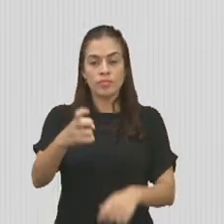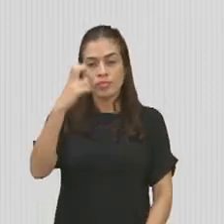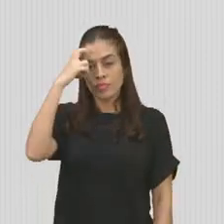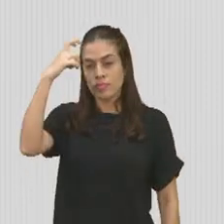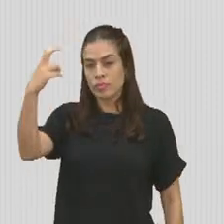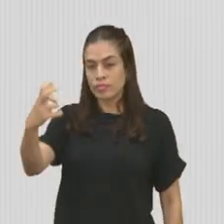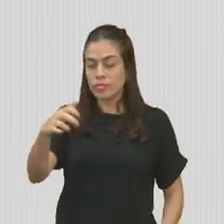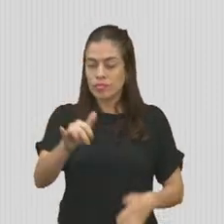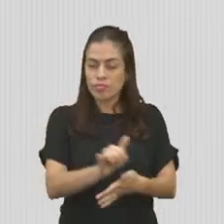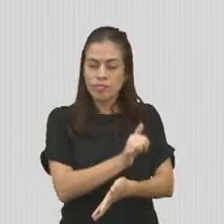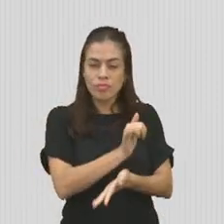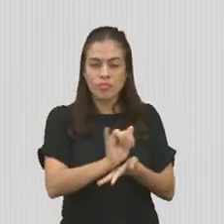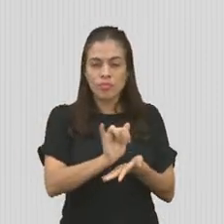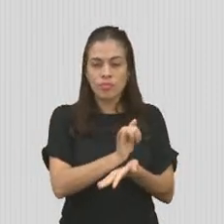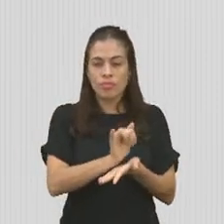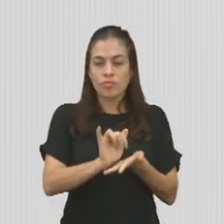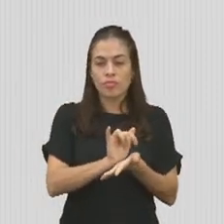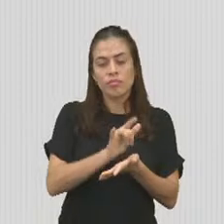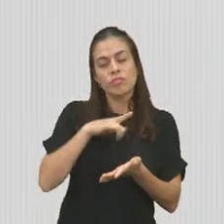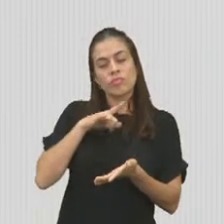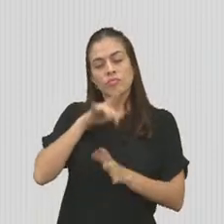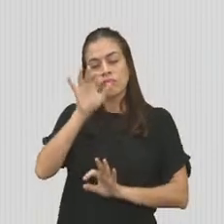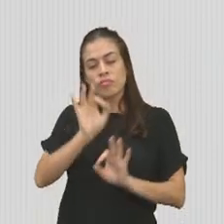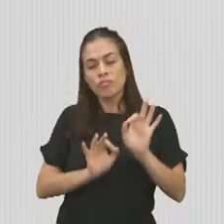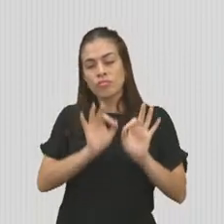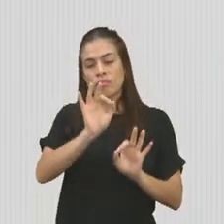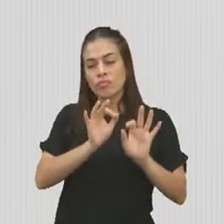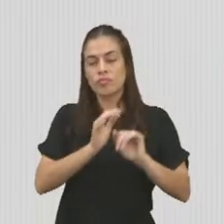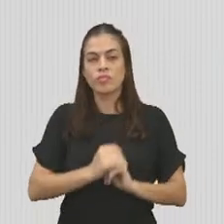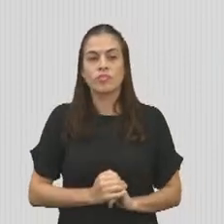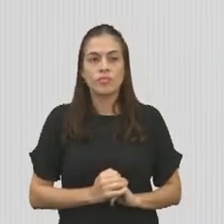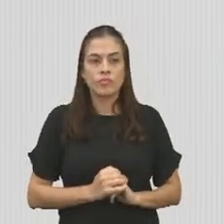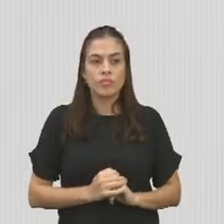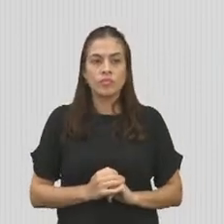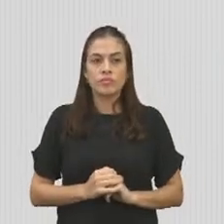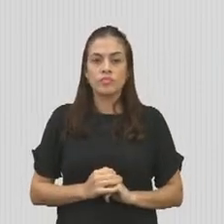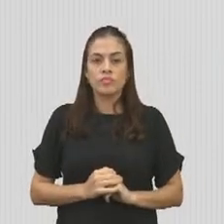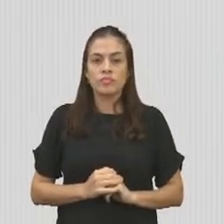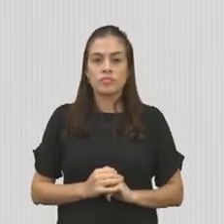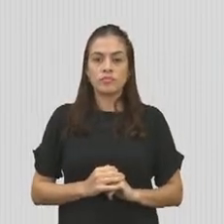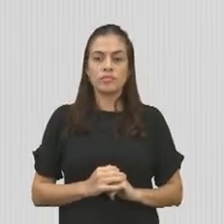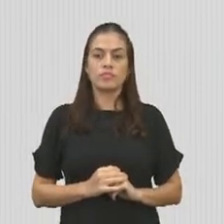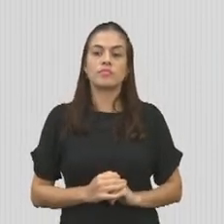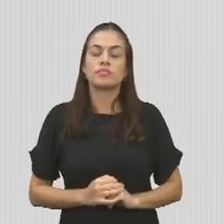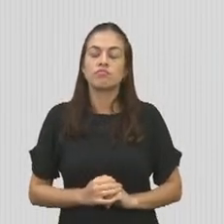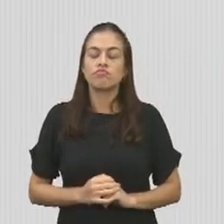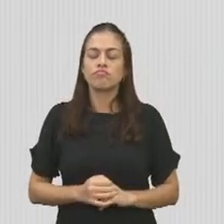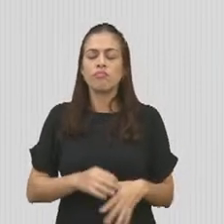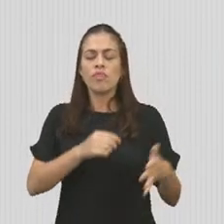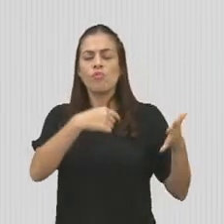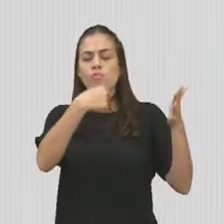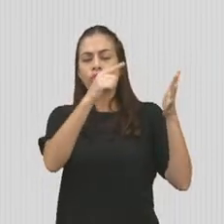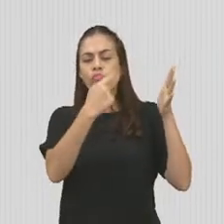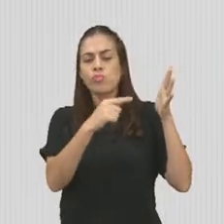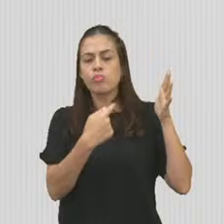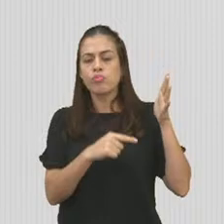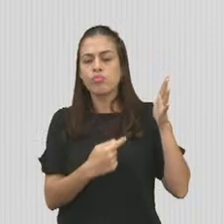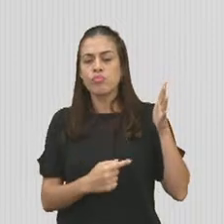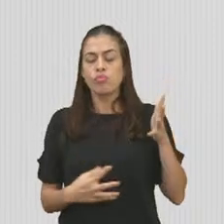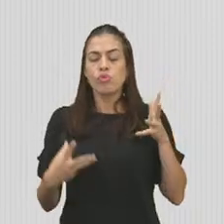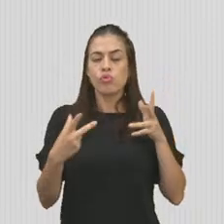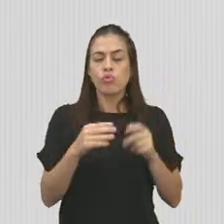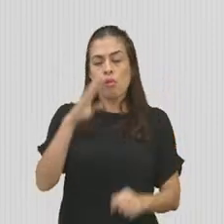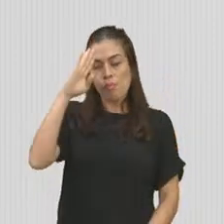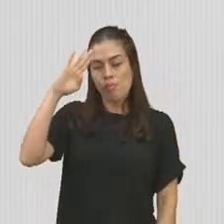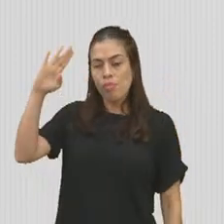inteligente, de forma estratégica, com plano. Essa semana a gente elencou aí quais foram os principais temas das denúncias que chegaram pelo